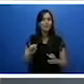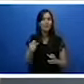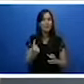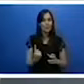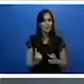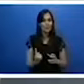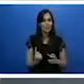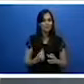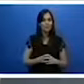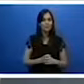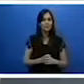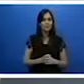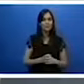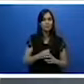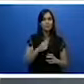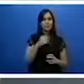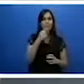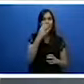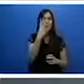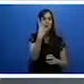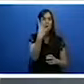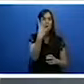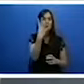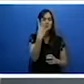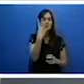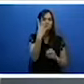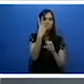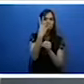1. E 4 menos nada,